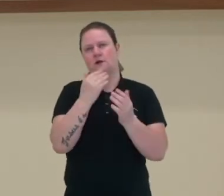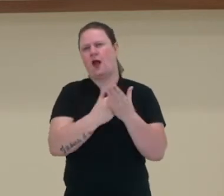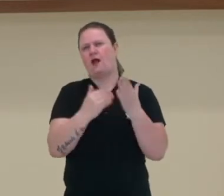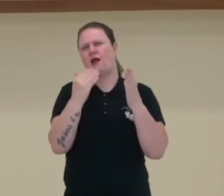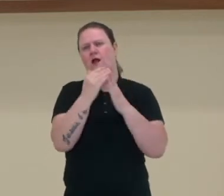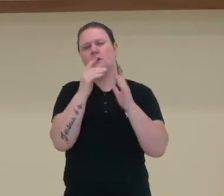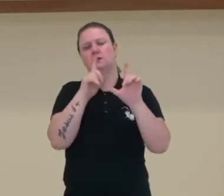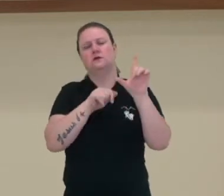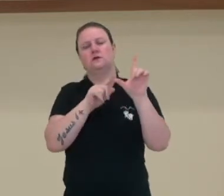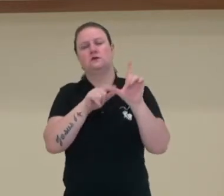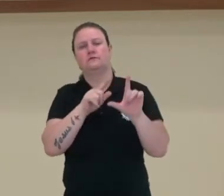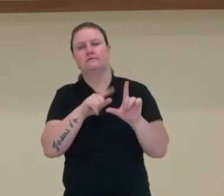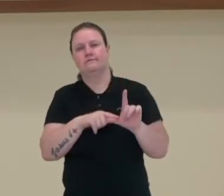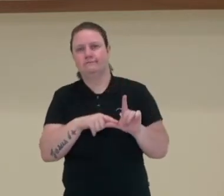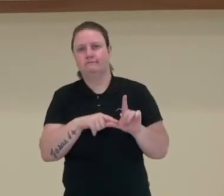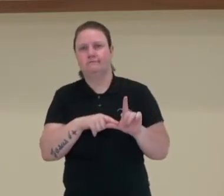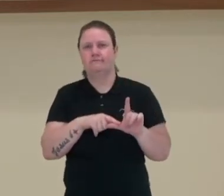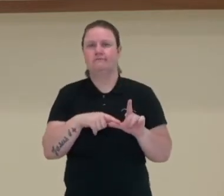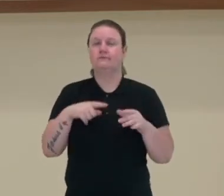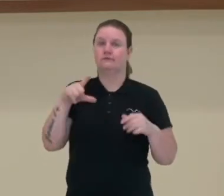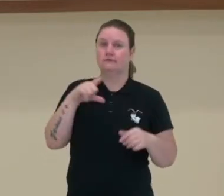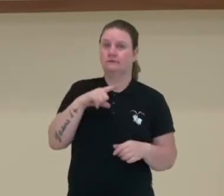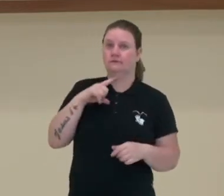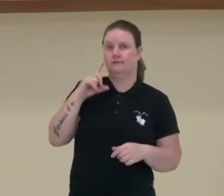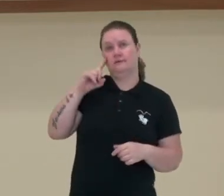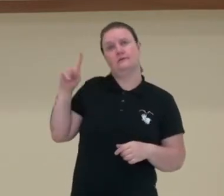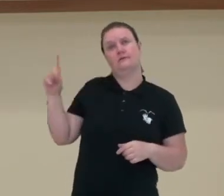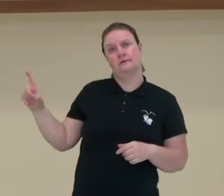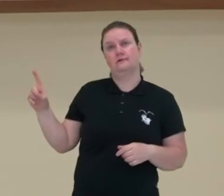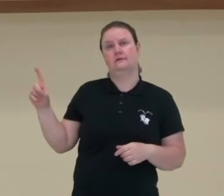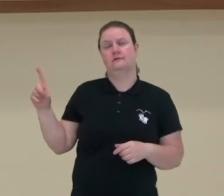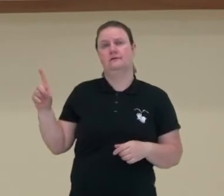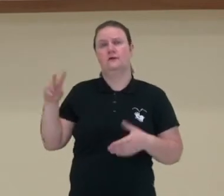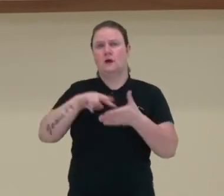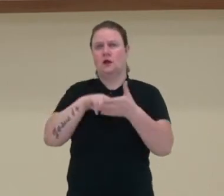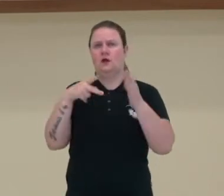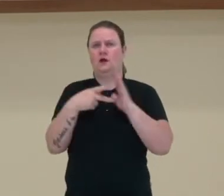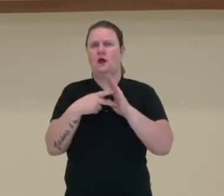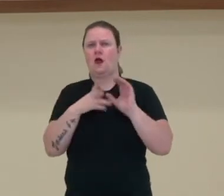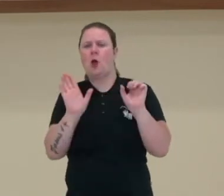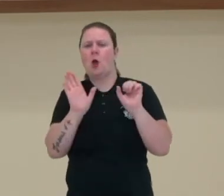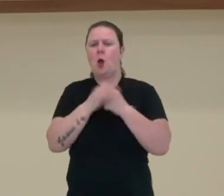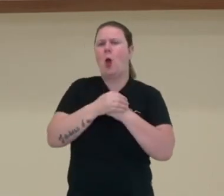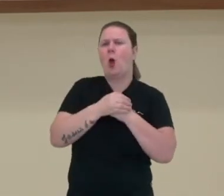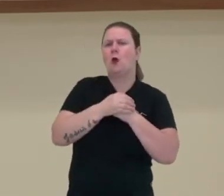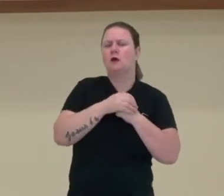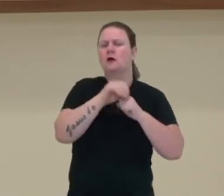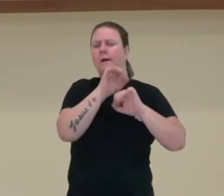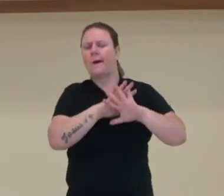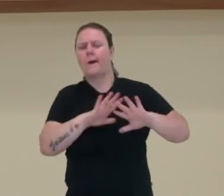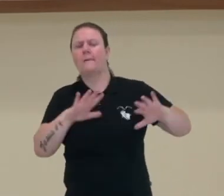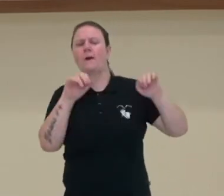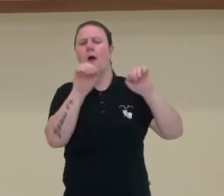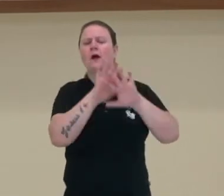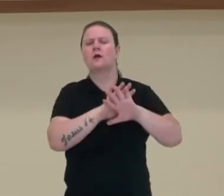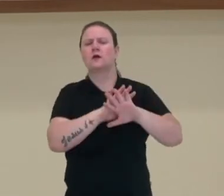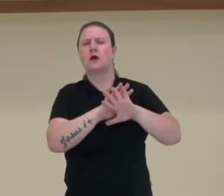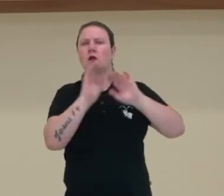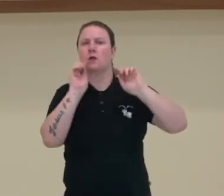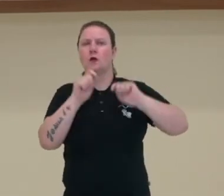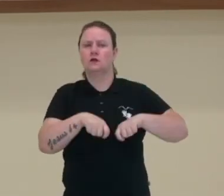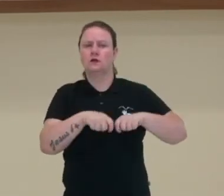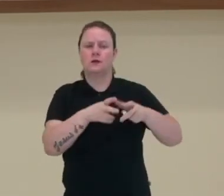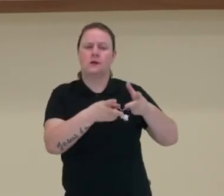letra da música. Será que tem aqui, nessa música que a gente leu, algum significado escondido, alguma coisa implícita que nós